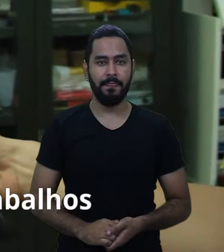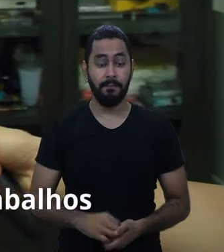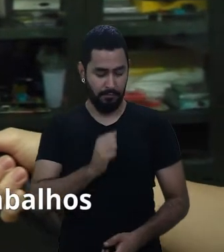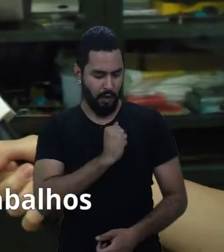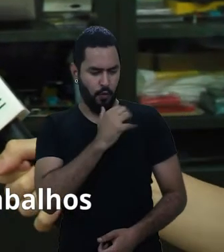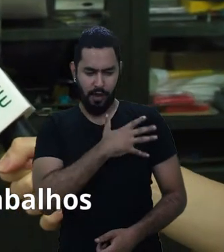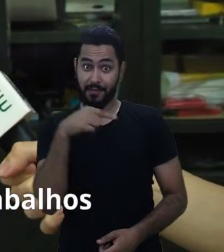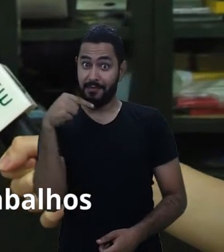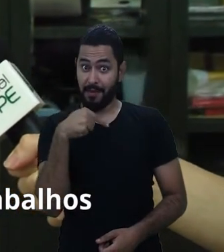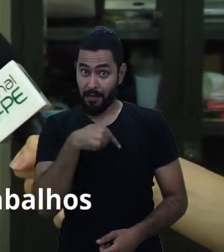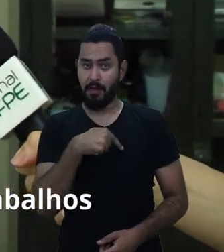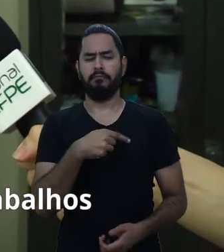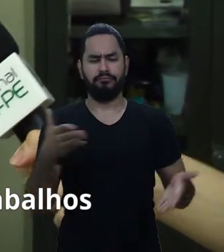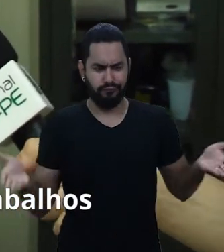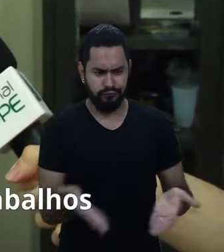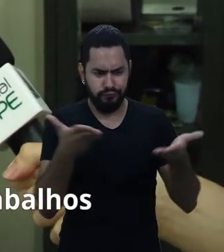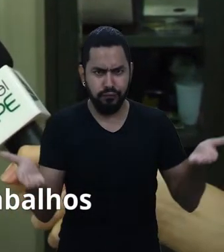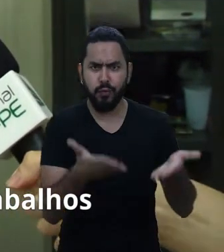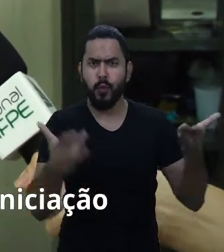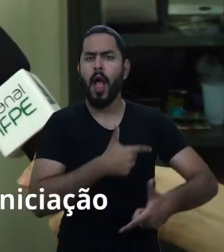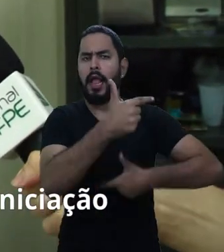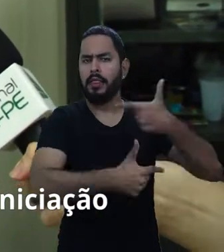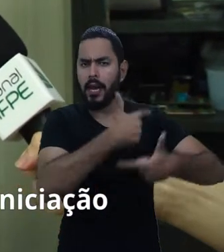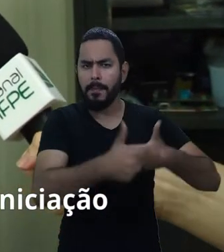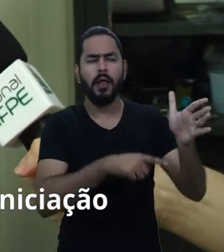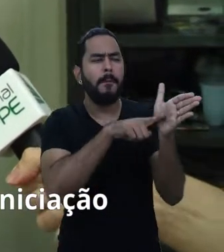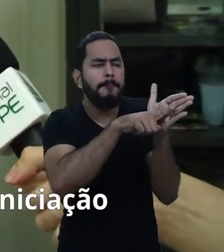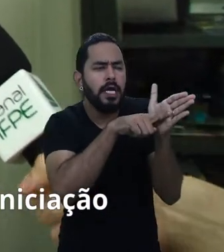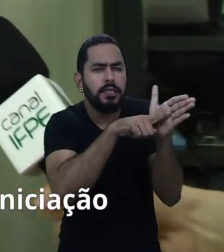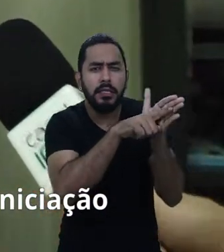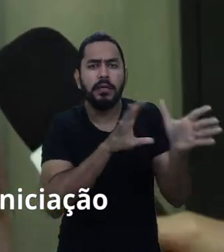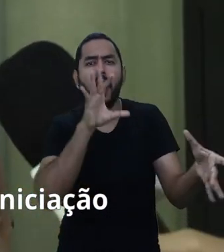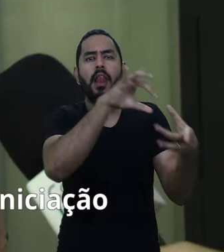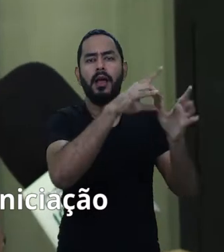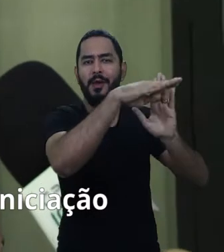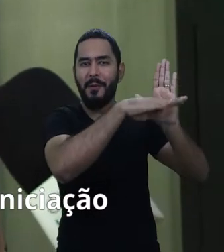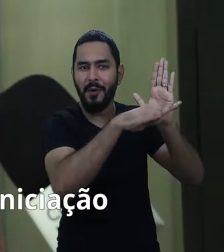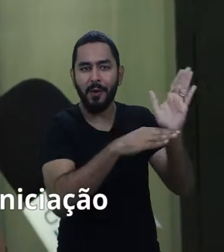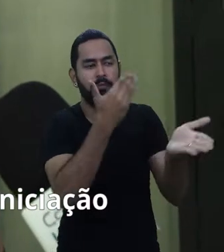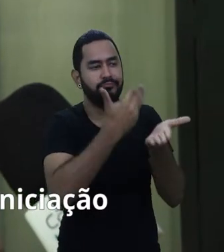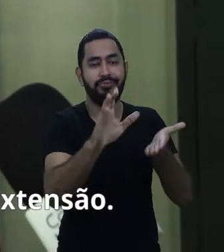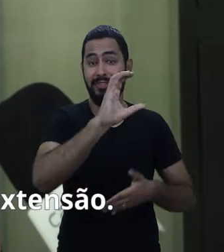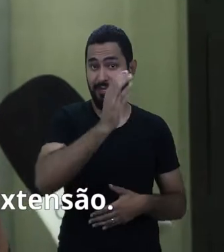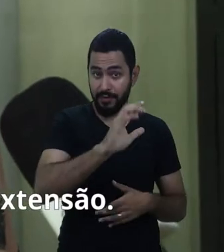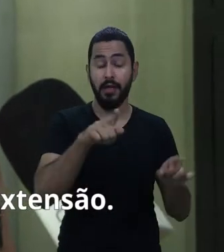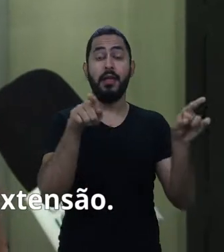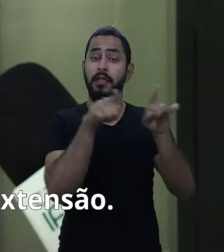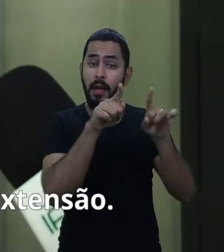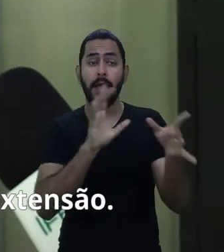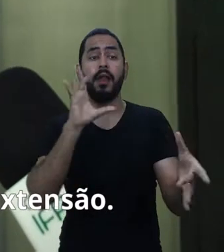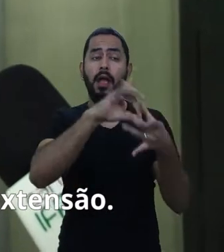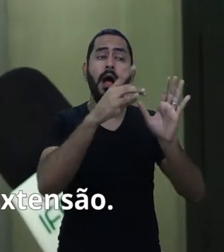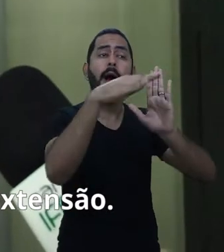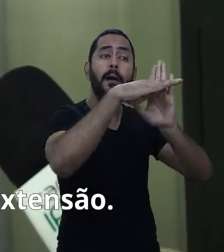O IFPE tem incentivado bastante os trabalhos de pesquisa através dos programas de iniciação científica